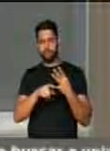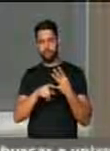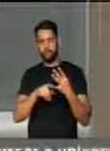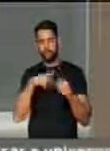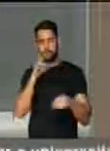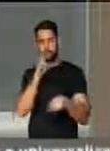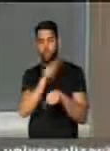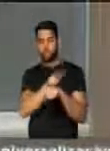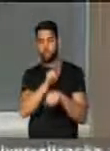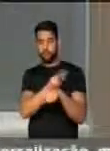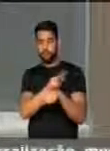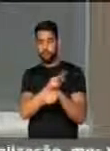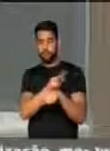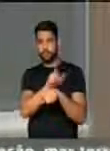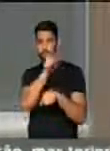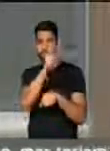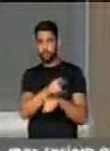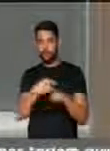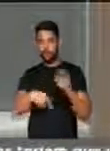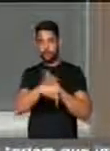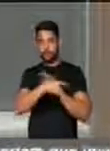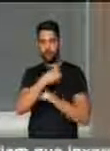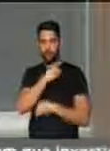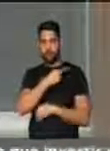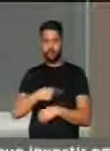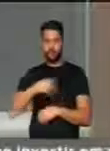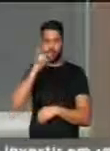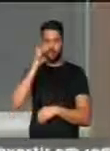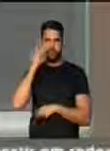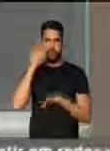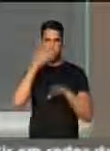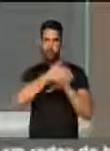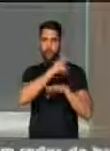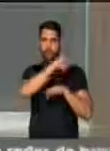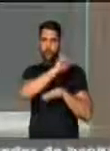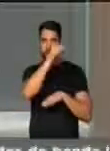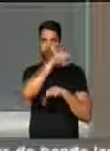A defesa que ela mesma veio fazer no Senado